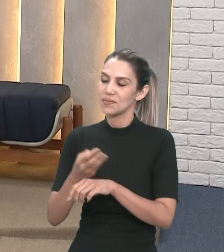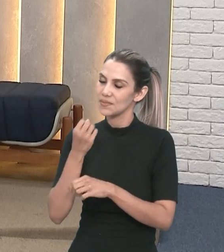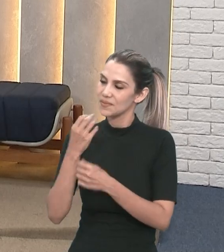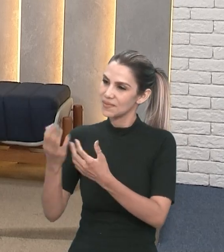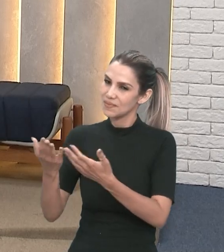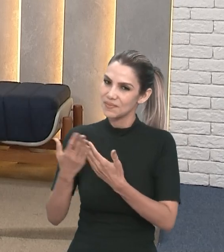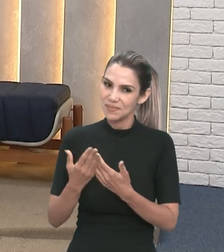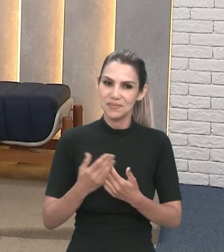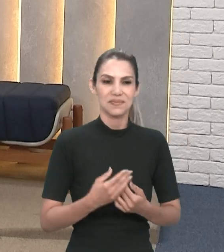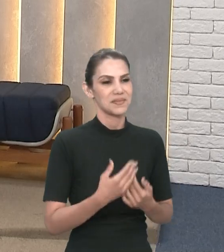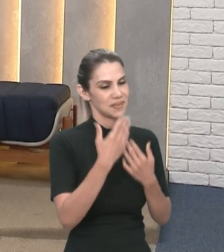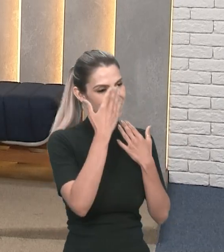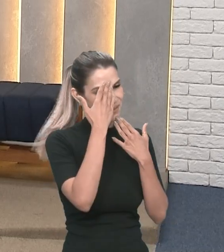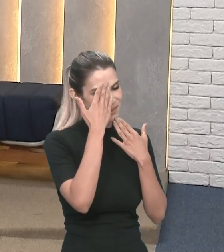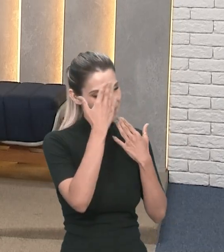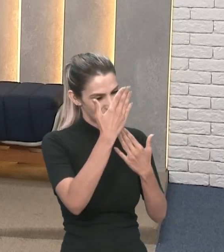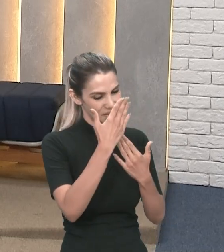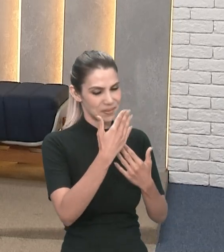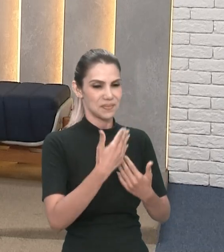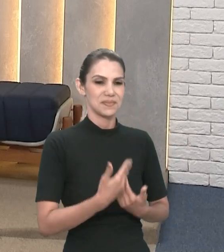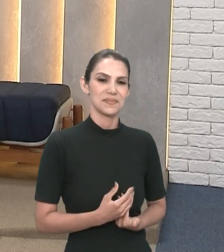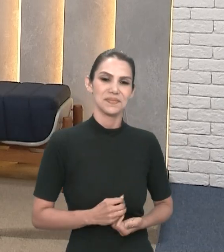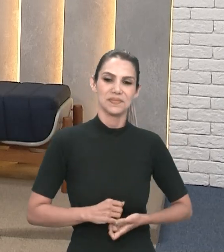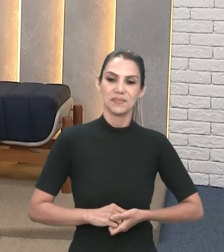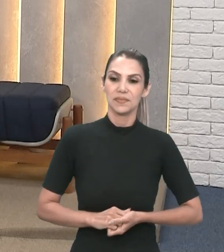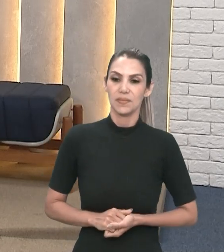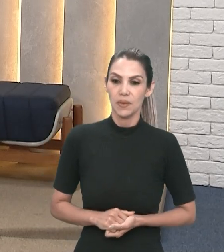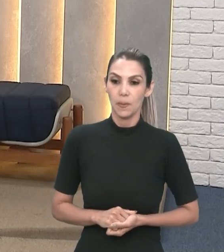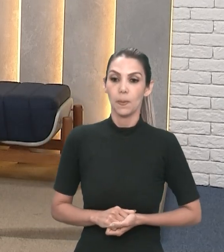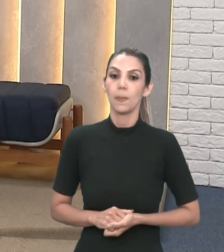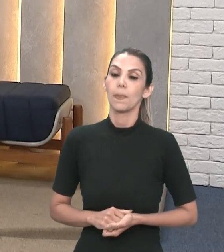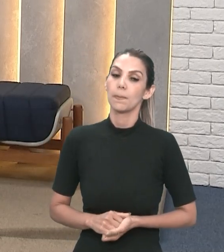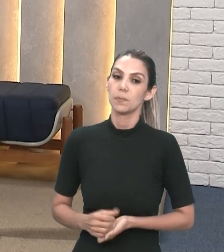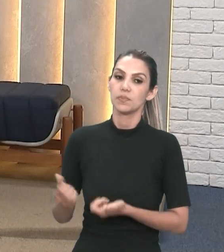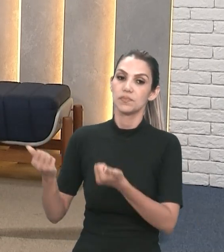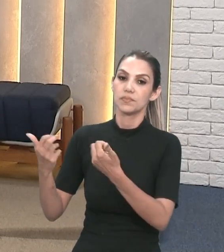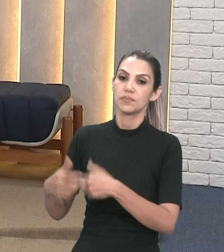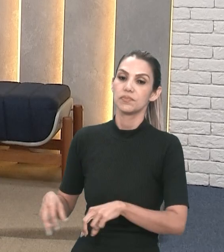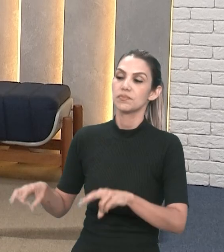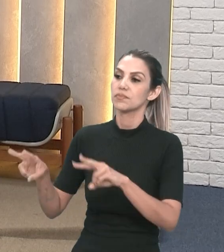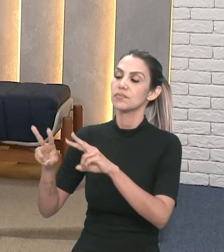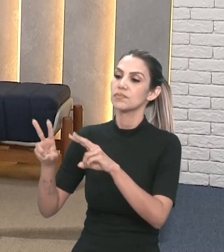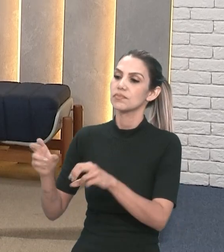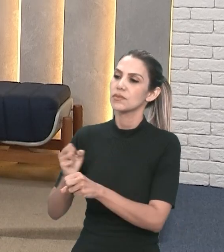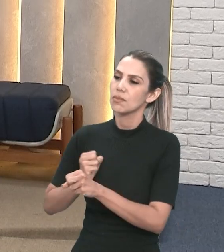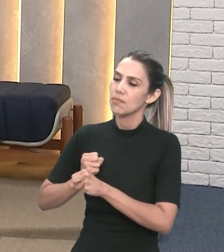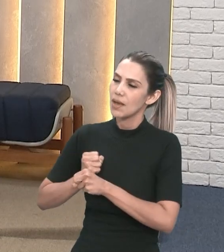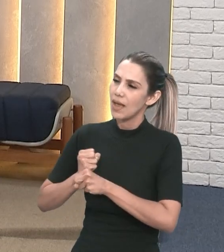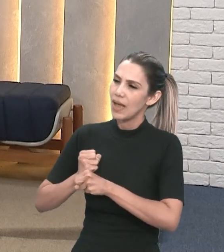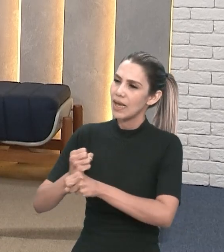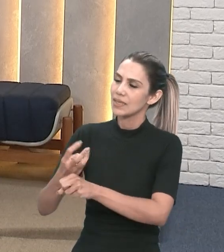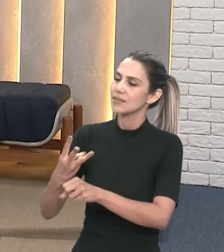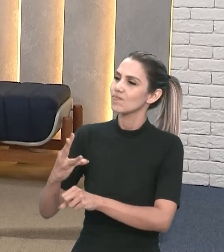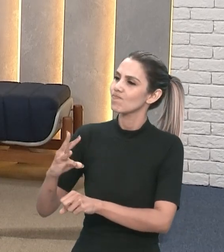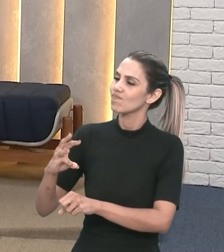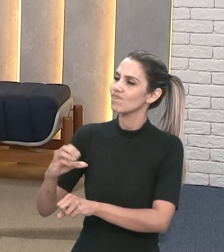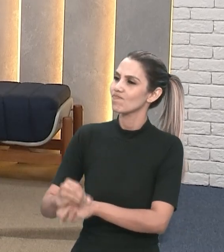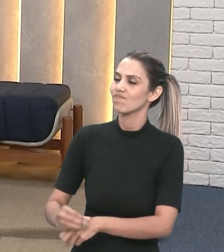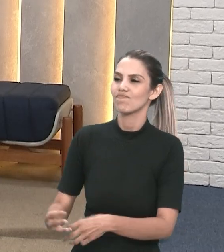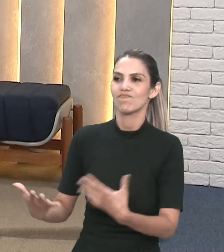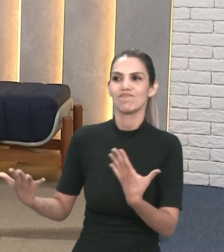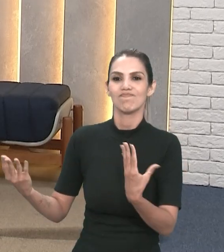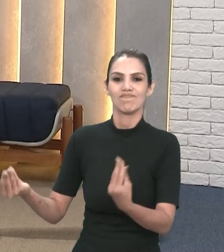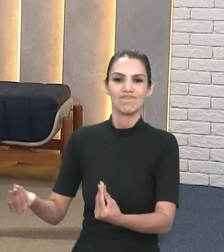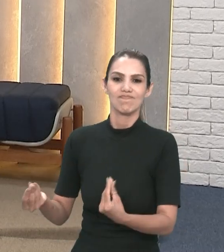bem-vindo. Obrigado, Cássio. Obrigado a vocês. E aí, para a gente falar sobre esses 30 anos, é inevitável não